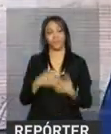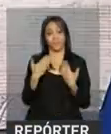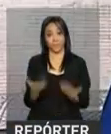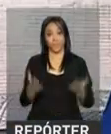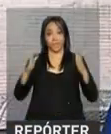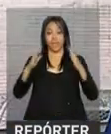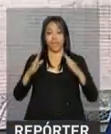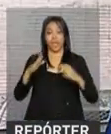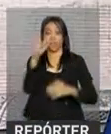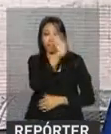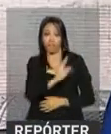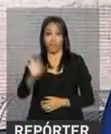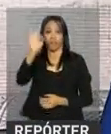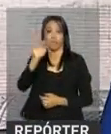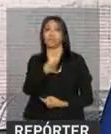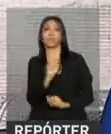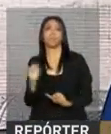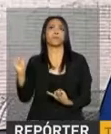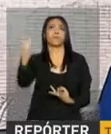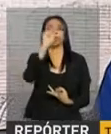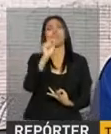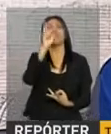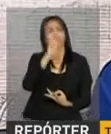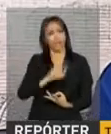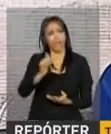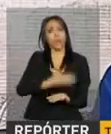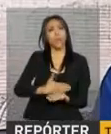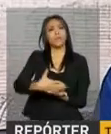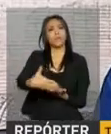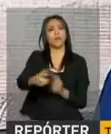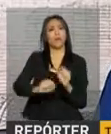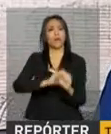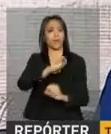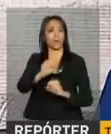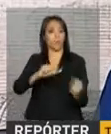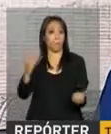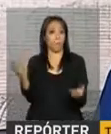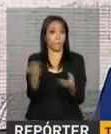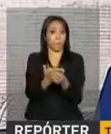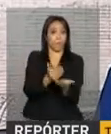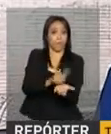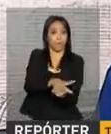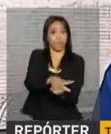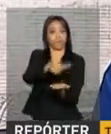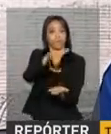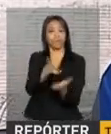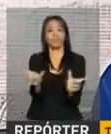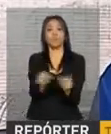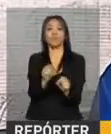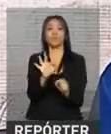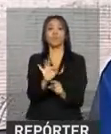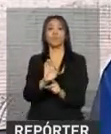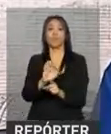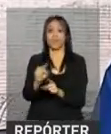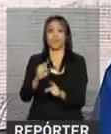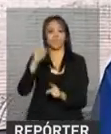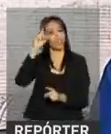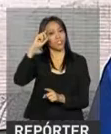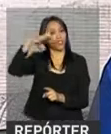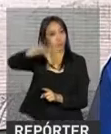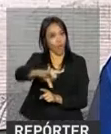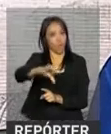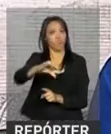instituições de ensino superior vão poder começar os processos de renovação do FIES a partir da próxima segunda-feira, 9 de janeiro. Eles